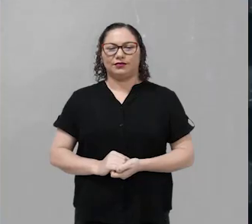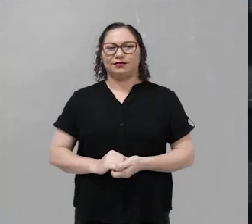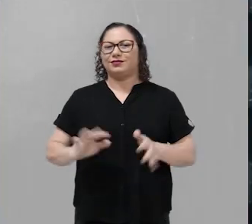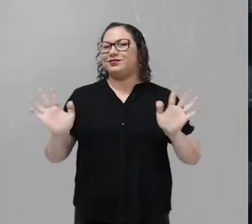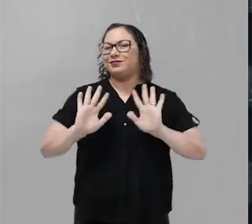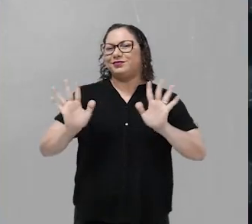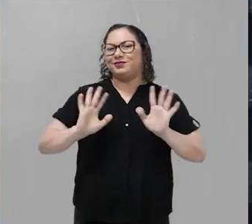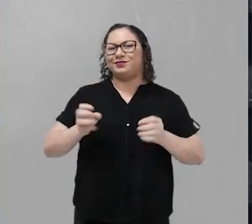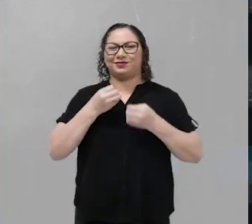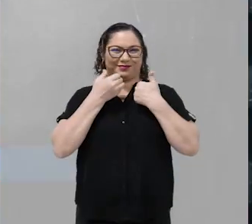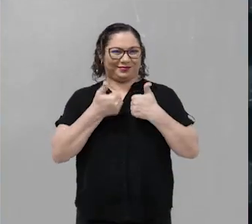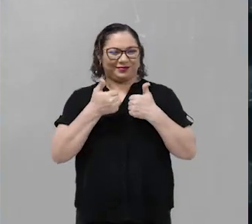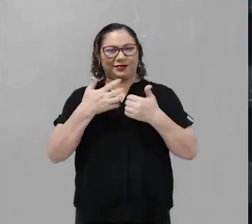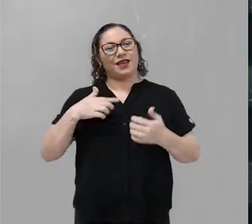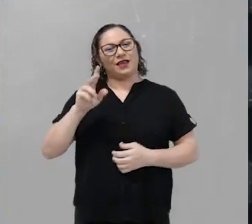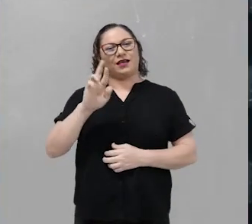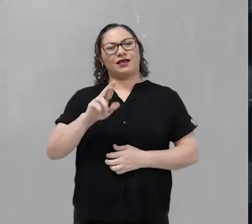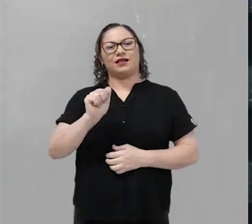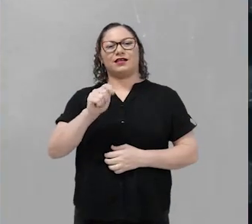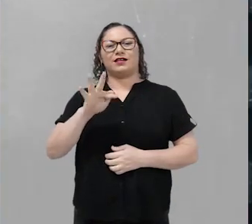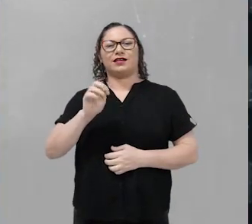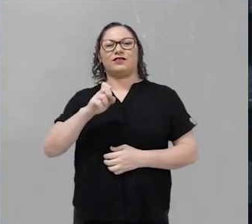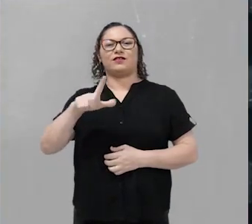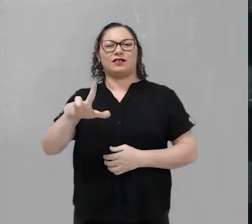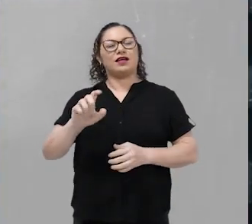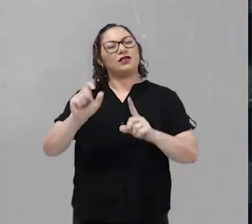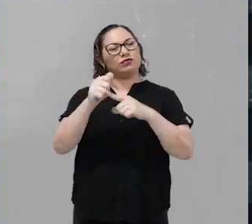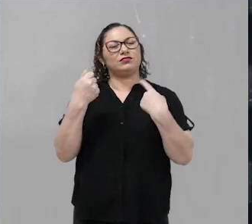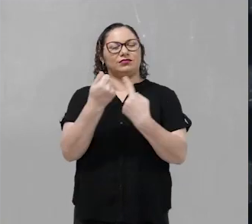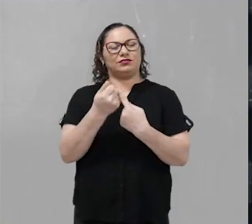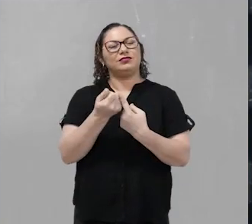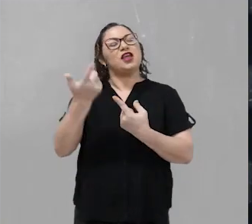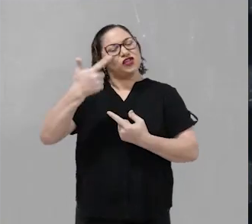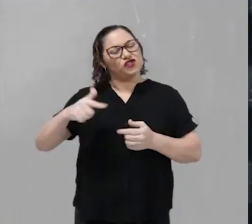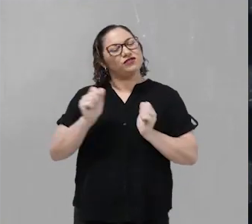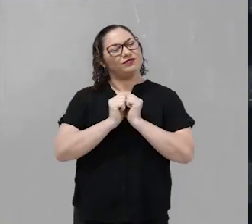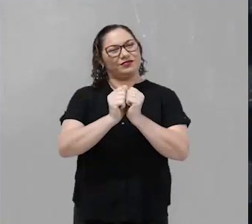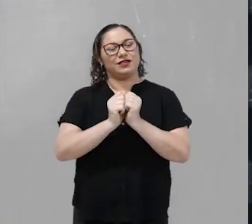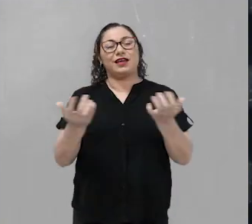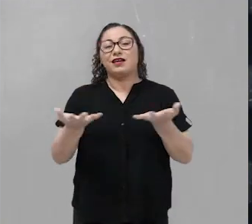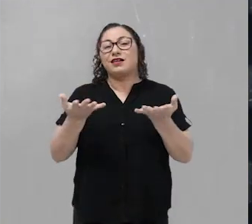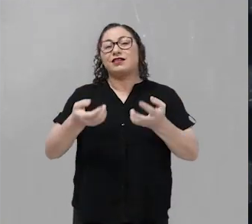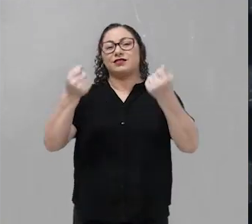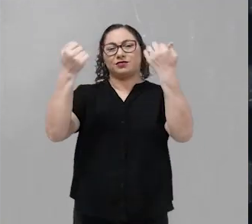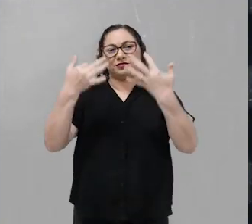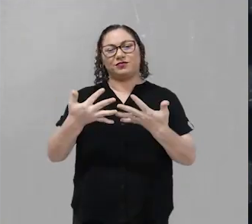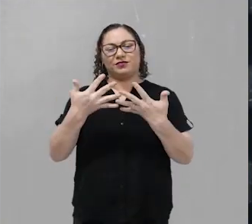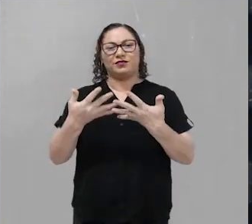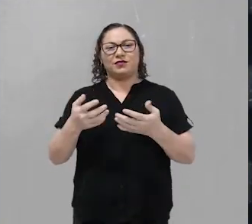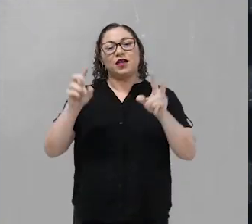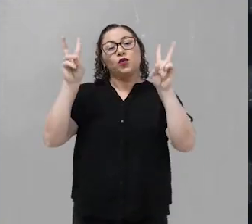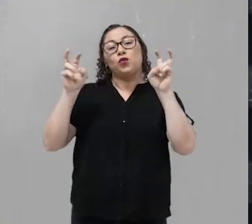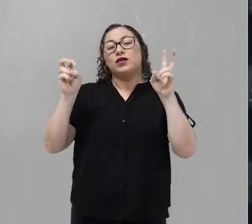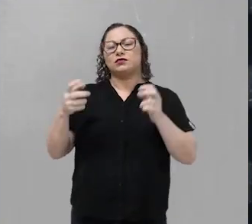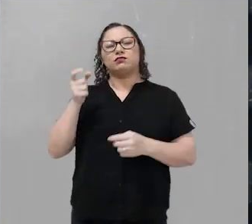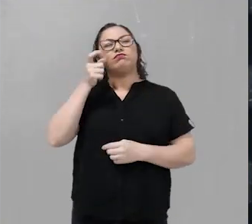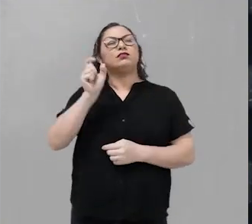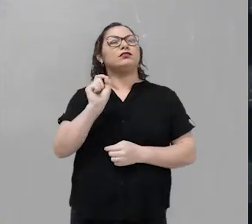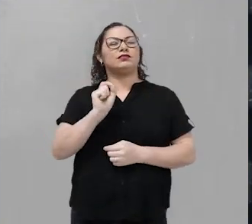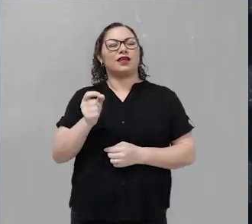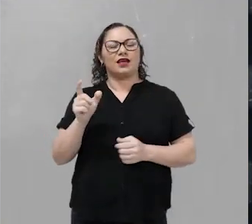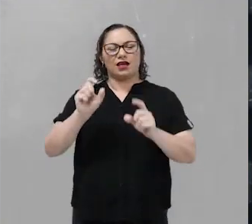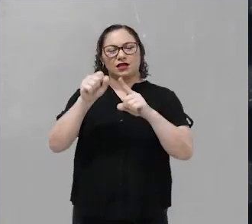Fala galera, tudo bem? Professor Rafael de Sociologia mais uma vez com vocês e dessa vez para a gente trabalhar um assunto muito interessante, que